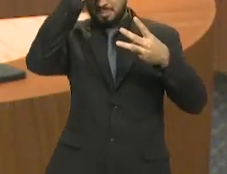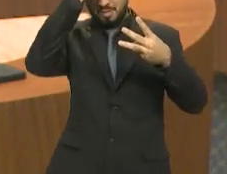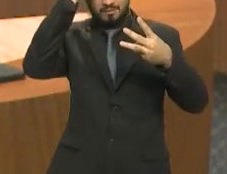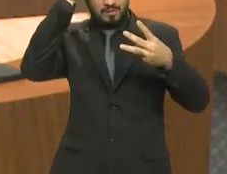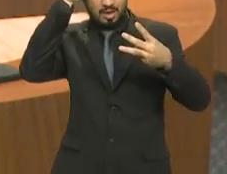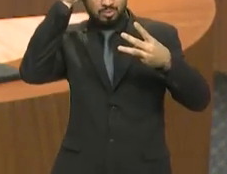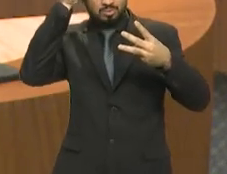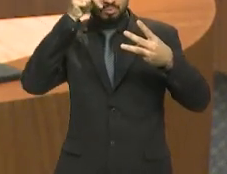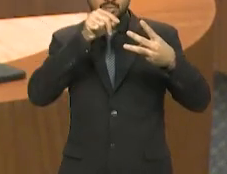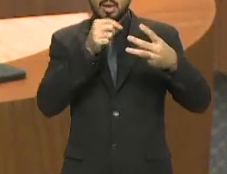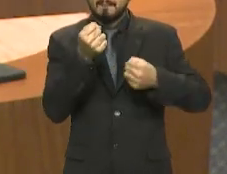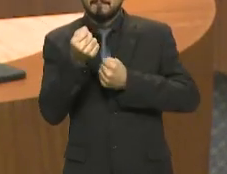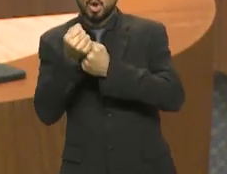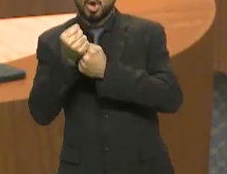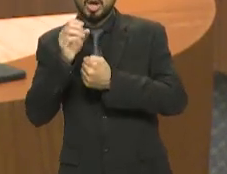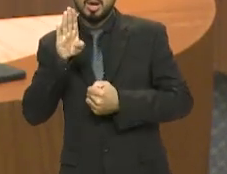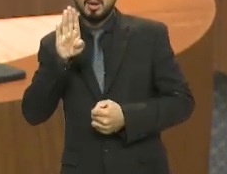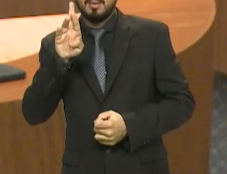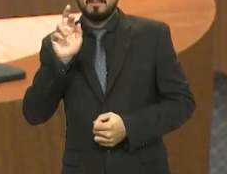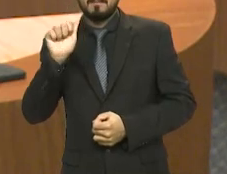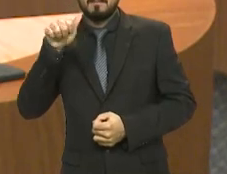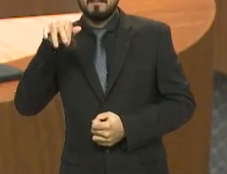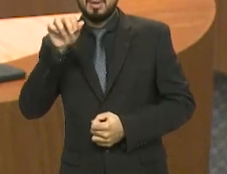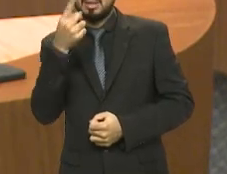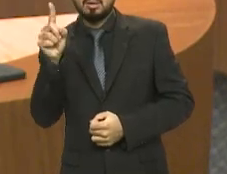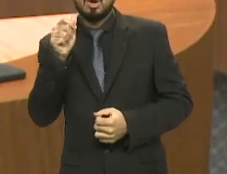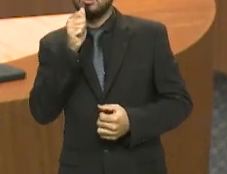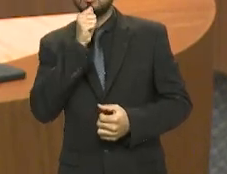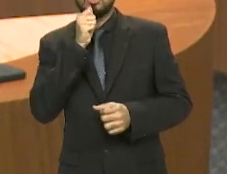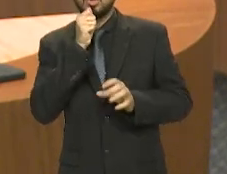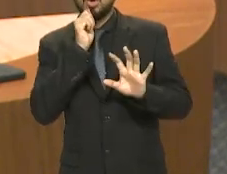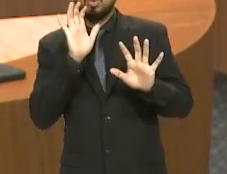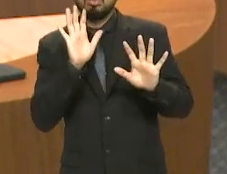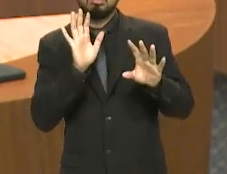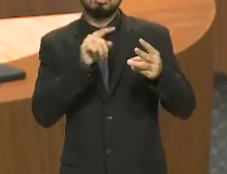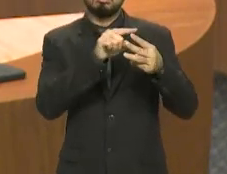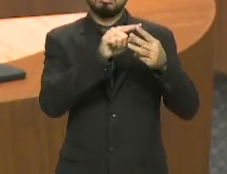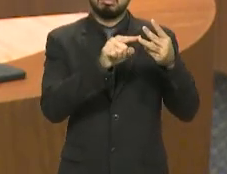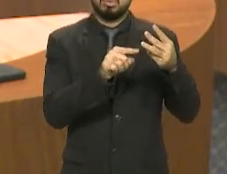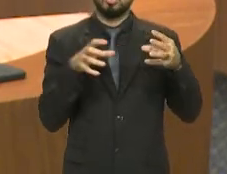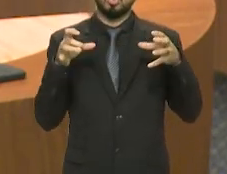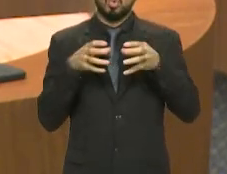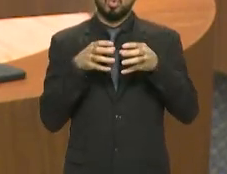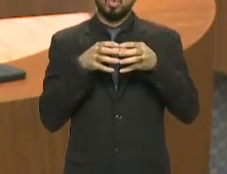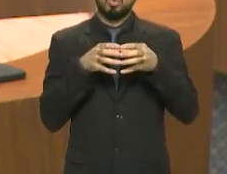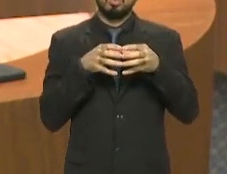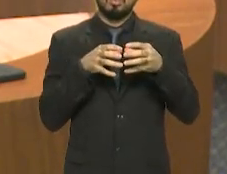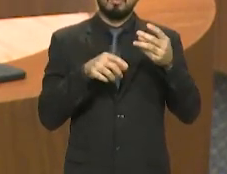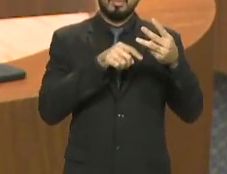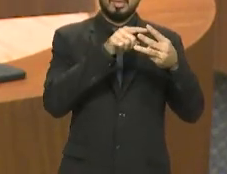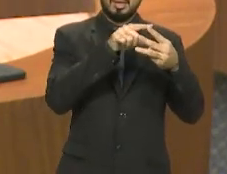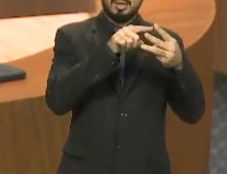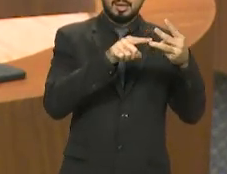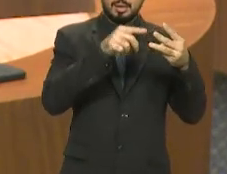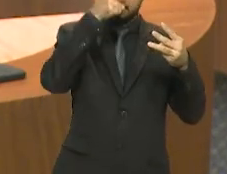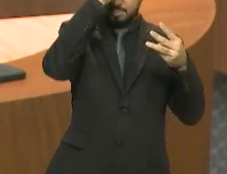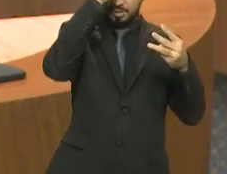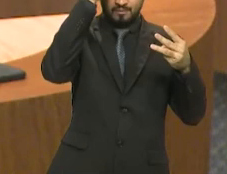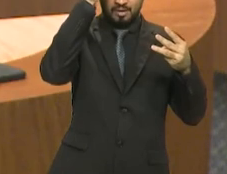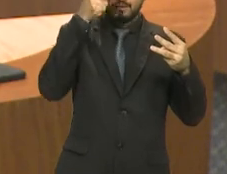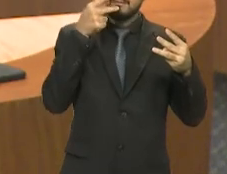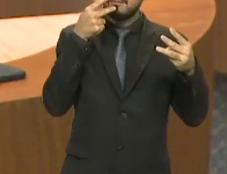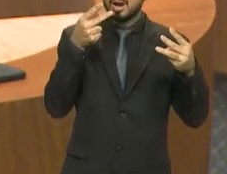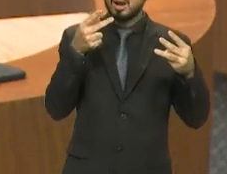Brandão, mas que fazem parte desse grande grupo político, me dizerem que o pensamento deles, que a